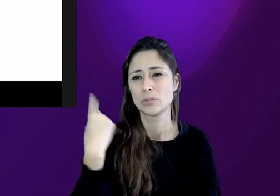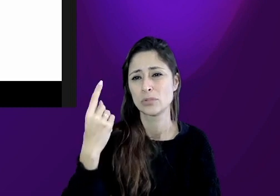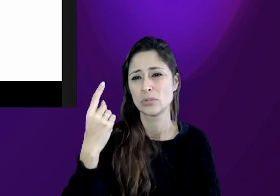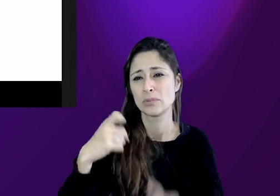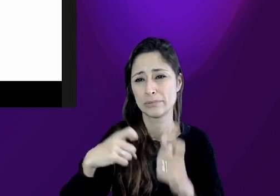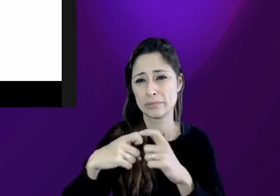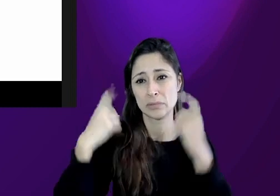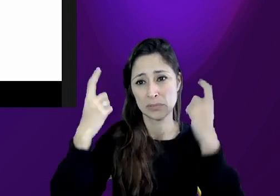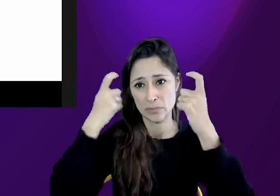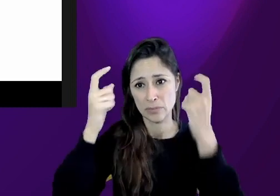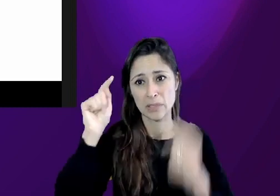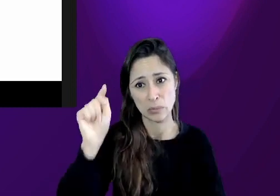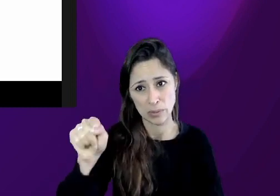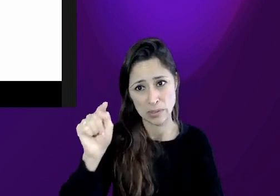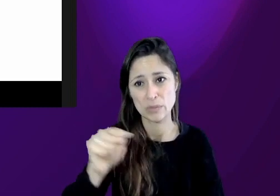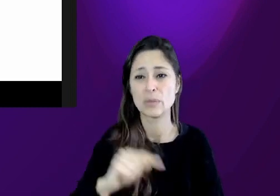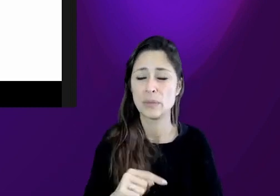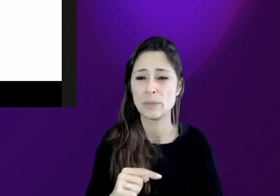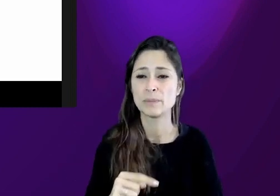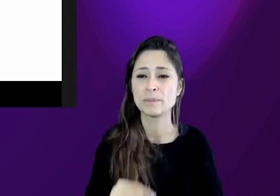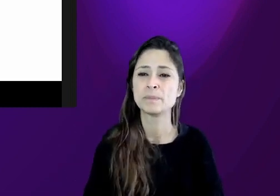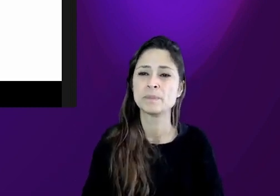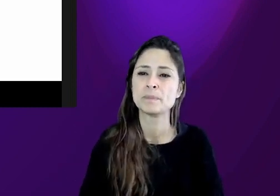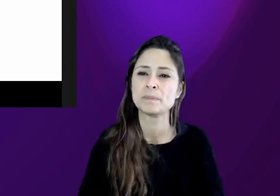preocupação para não ter.